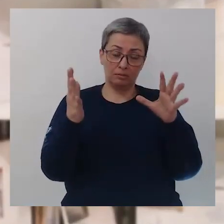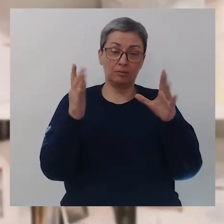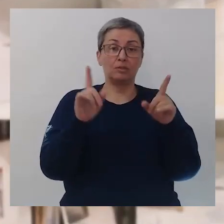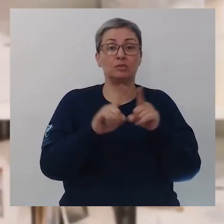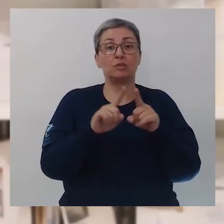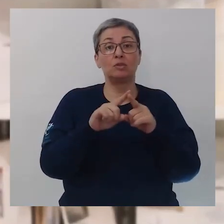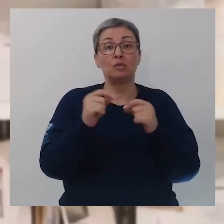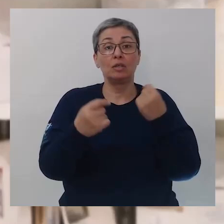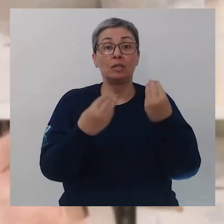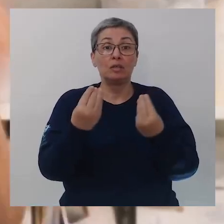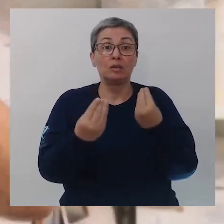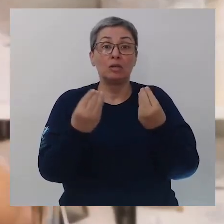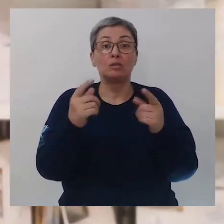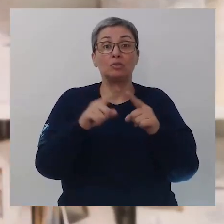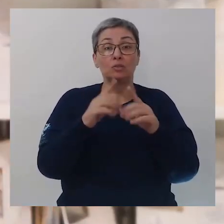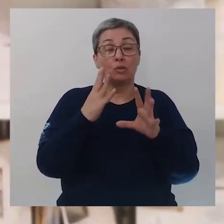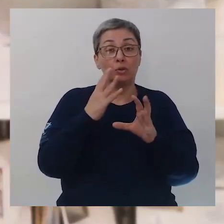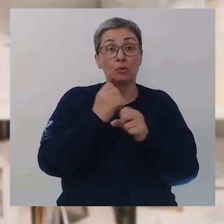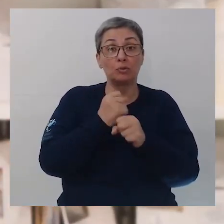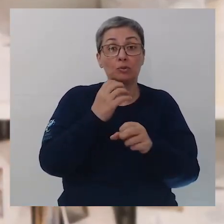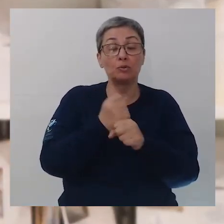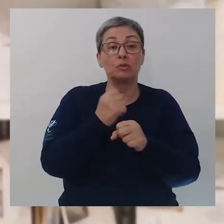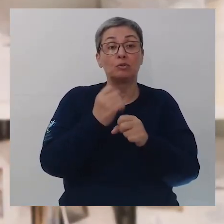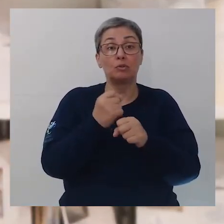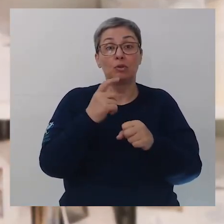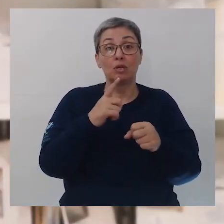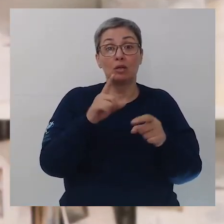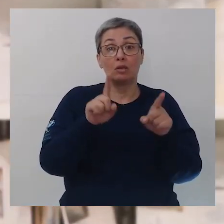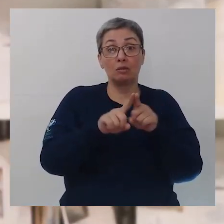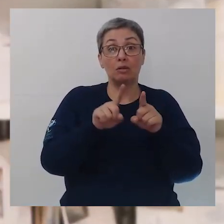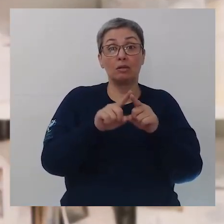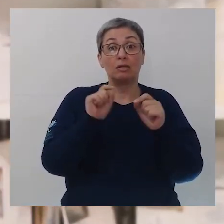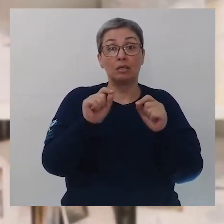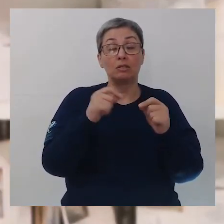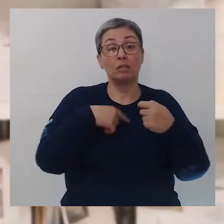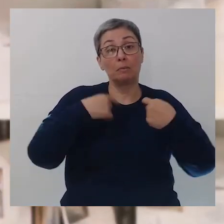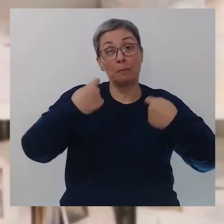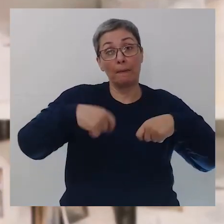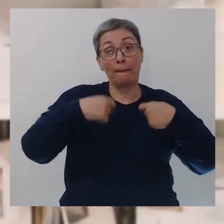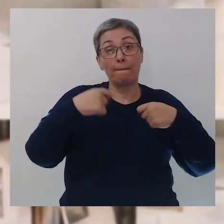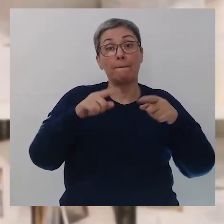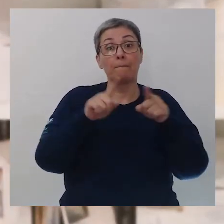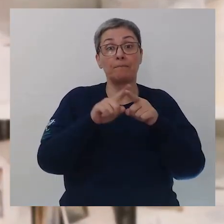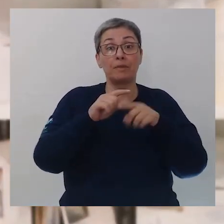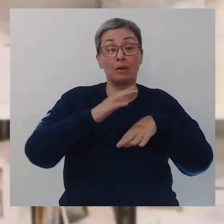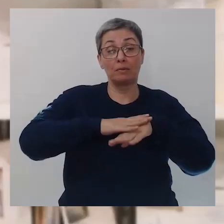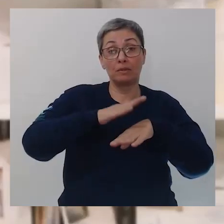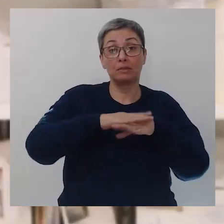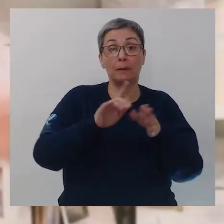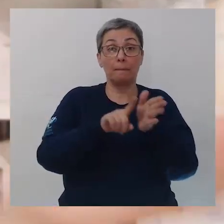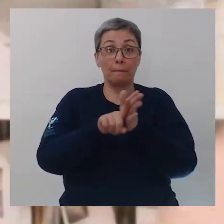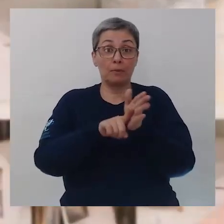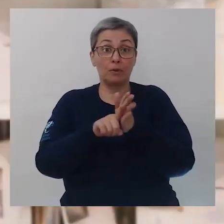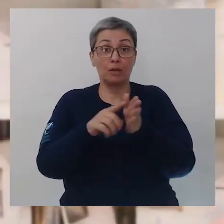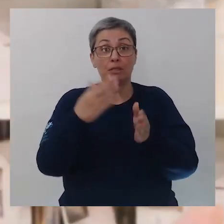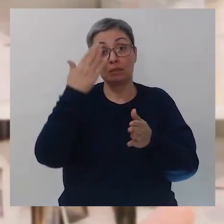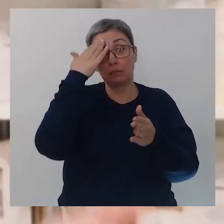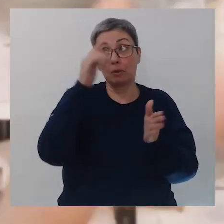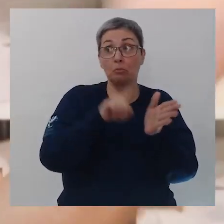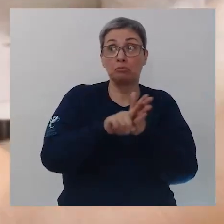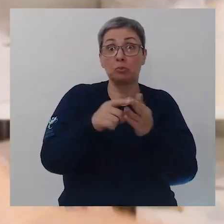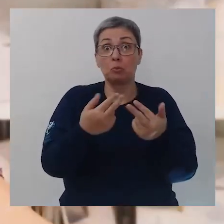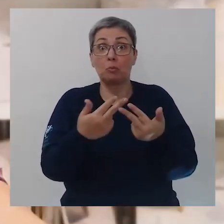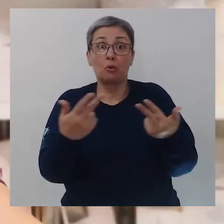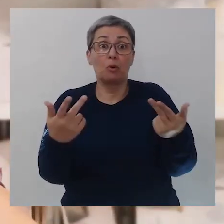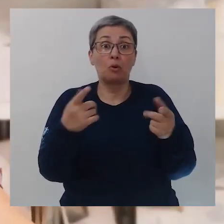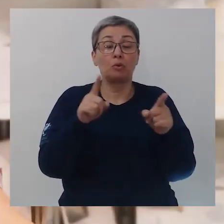Esse entendimento dos dados que são necessários para eu fazer a minha pesquisa. Eu quero saber alguma coisa,